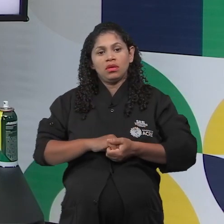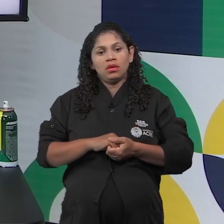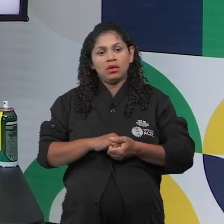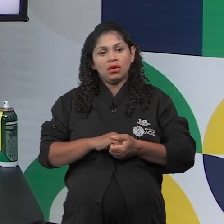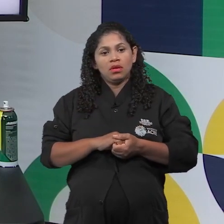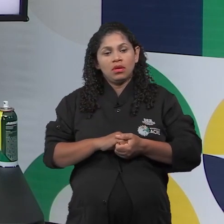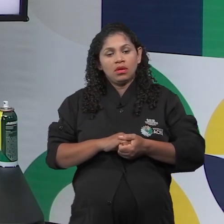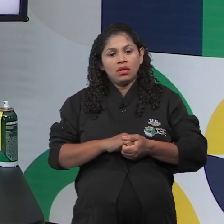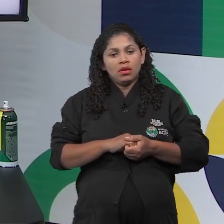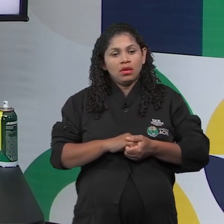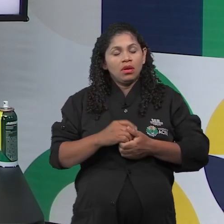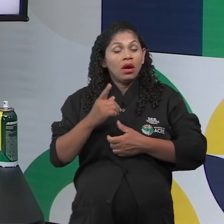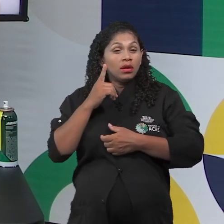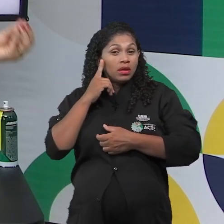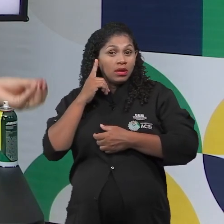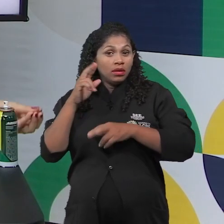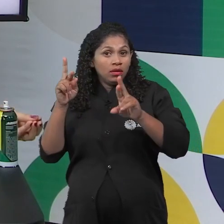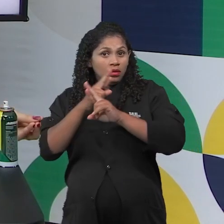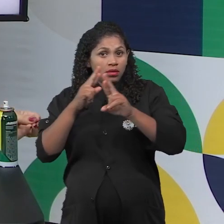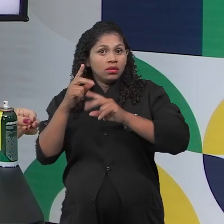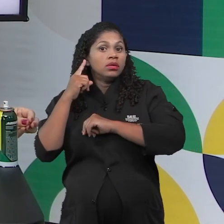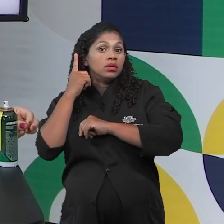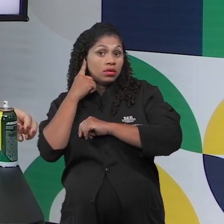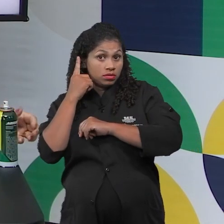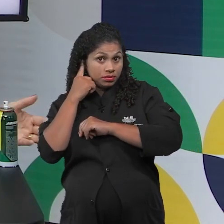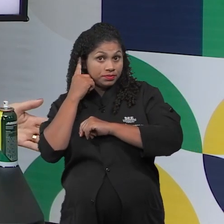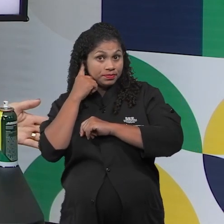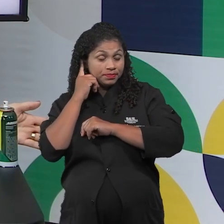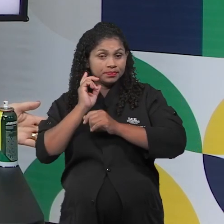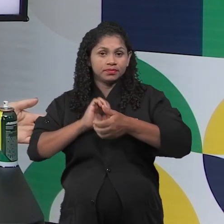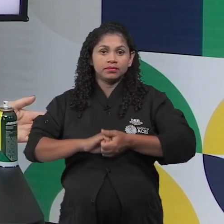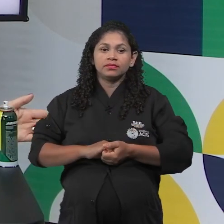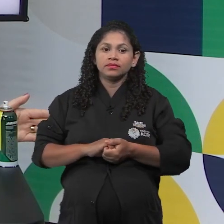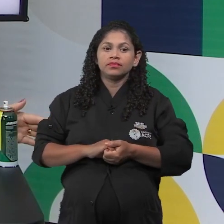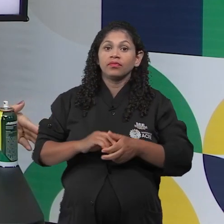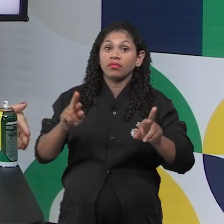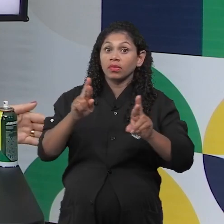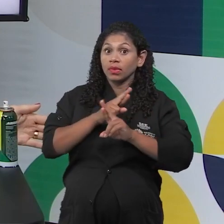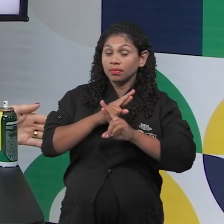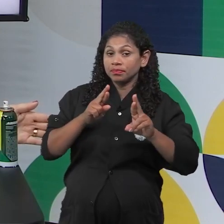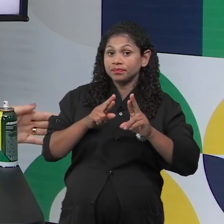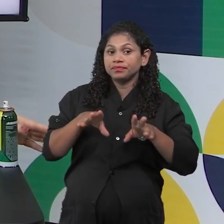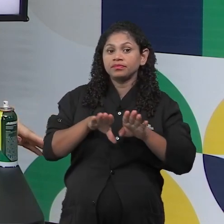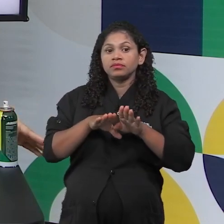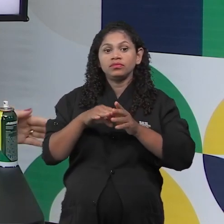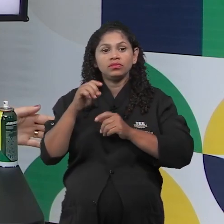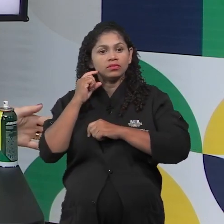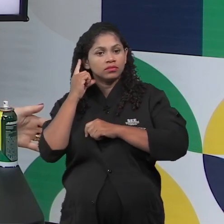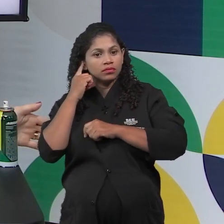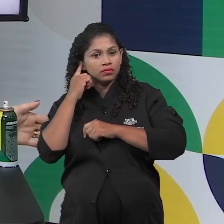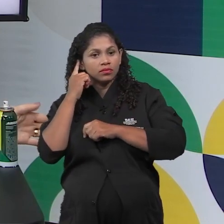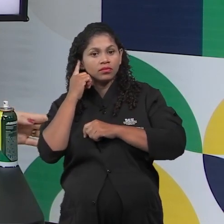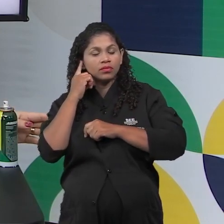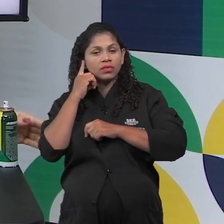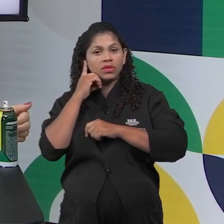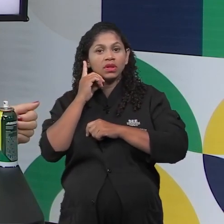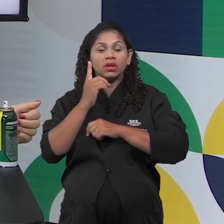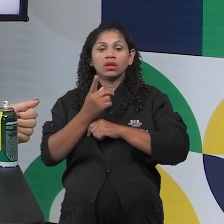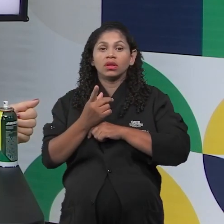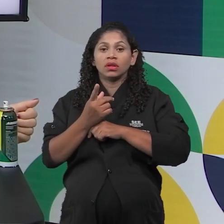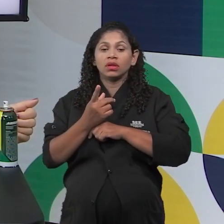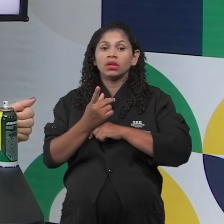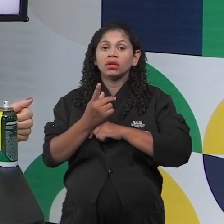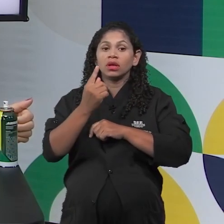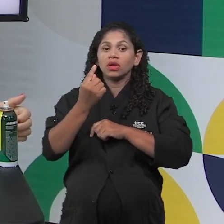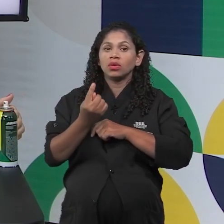ouvido, né? Em relação aos medicamentos tópicos, a gente também tem os medicamentos retais, que seriam os supositórios, né? Eles